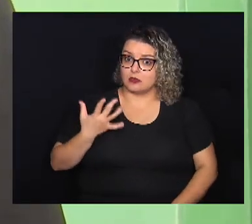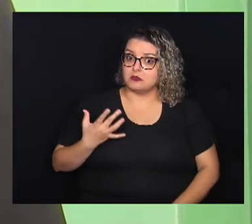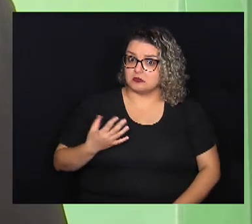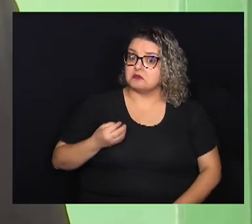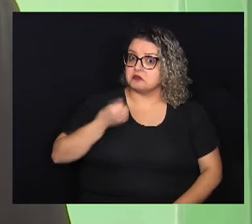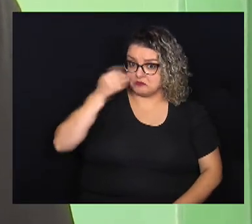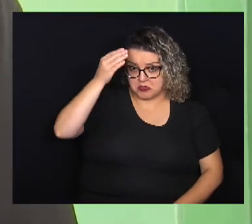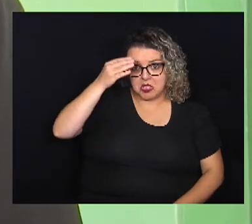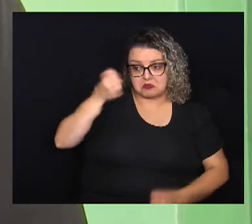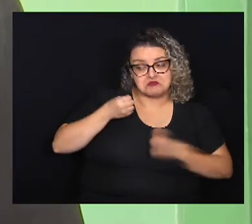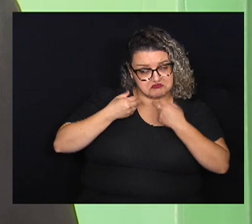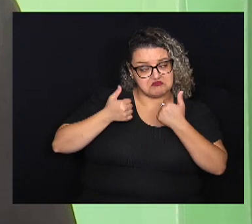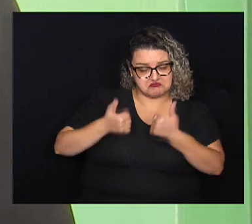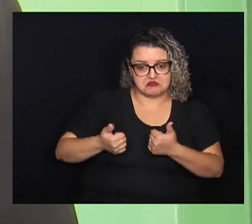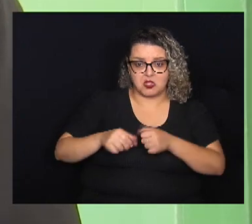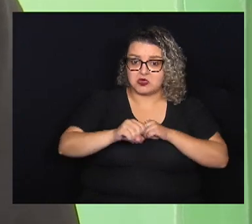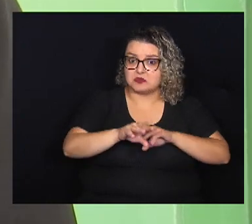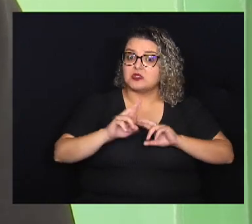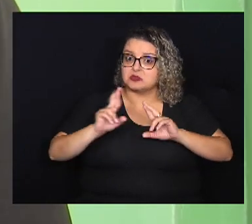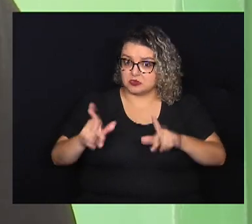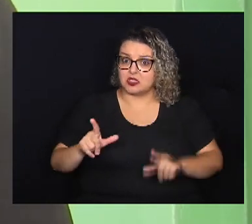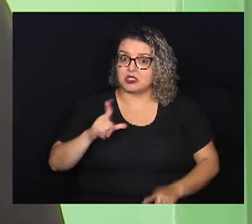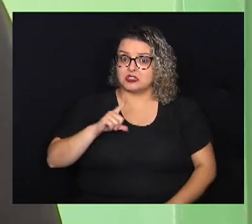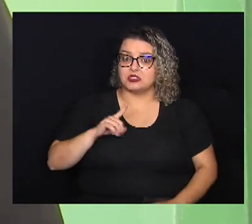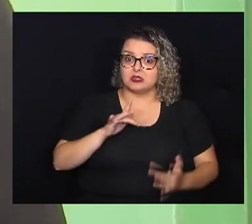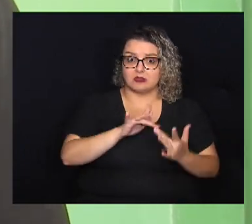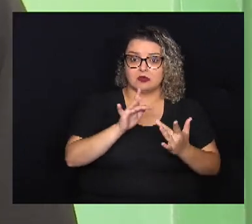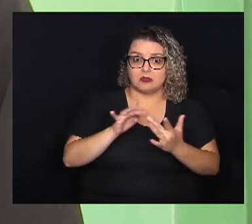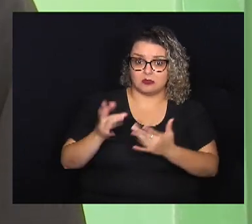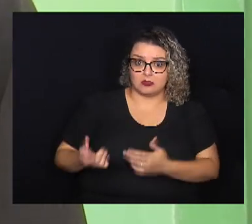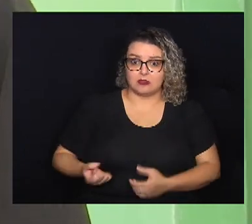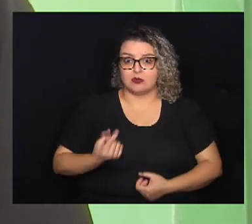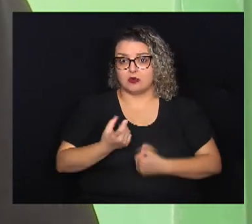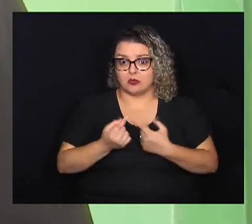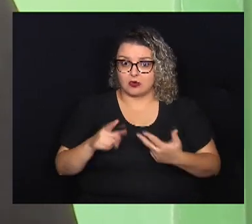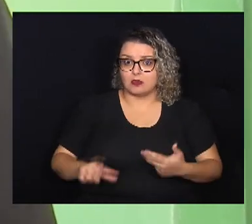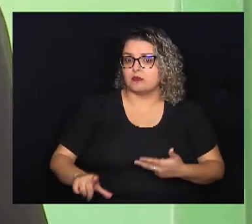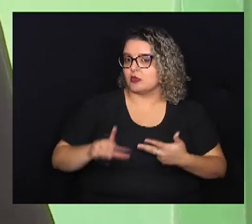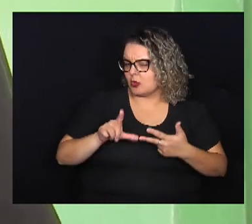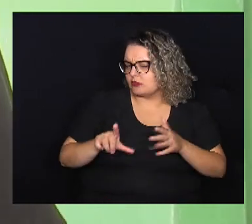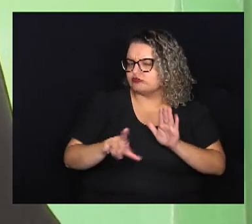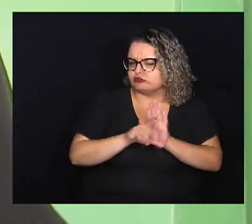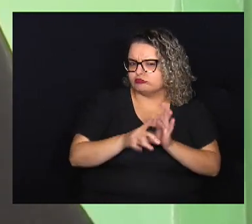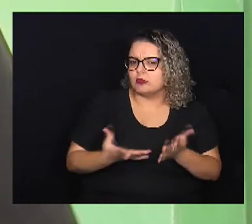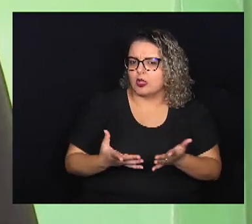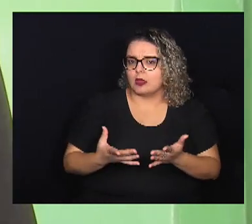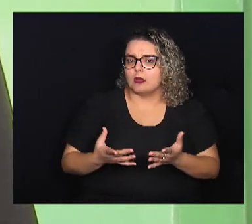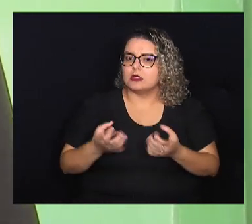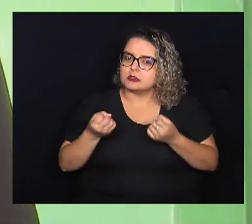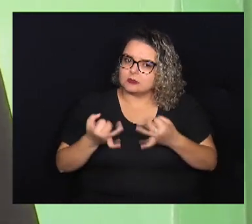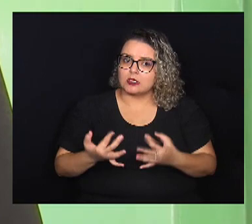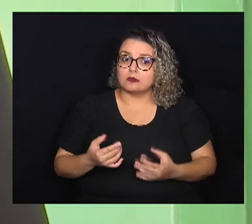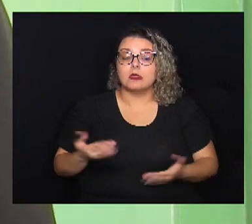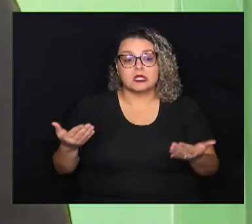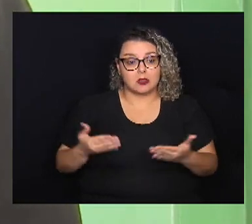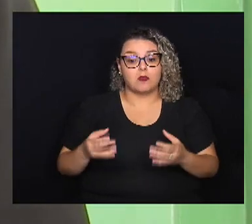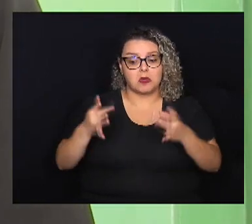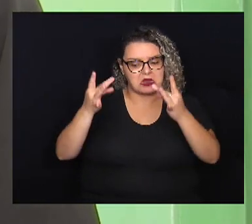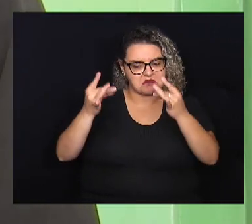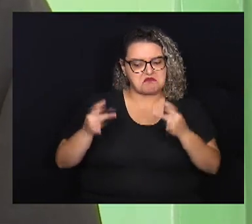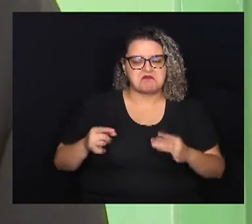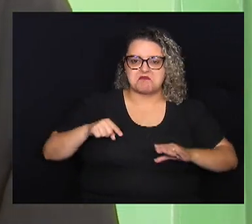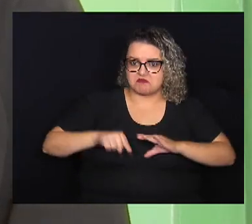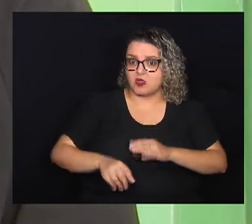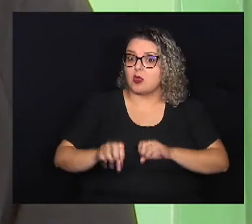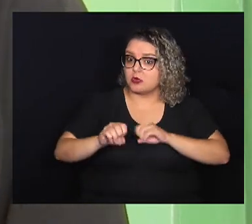achei que deu um ensinamento diferente para os alunos A gente já teve algum tipo de contato com as legislações explicando mas foi bem aprofundado e um ensinamento que eu aprendi